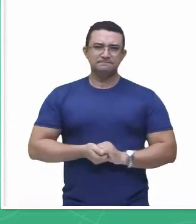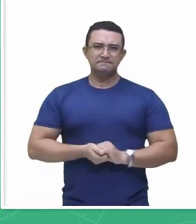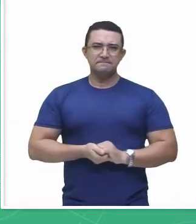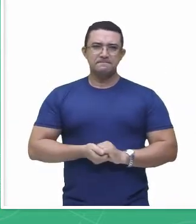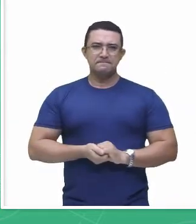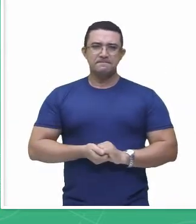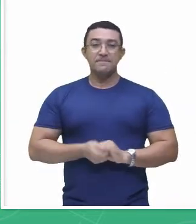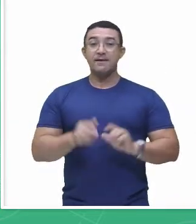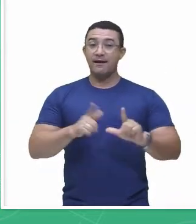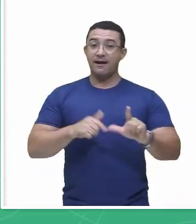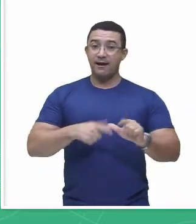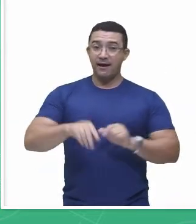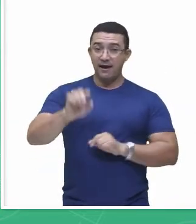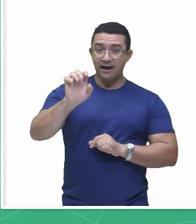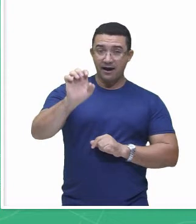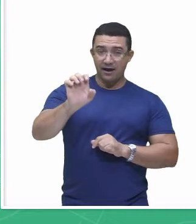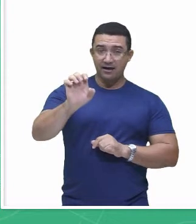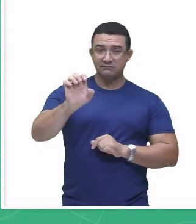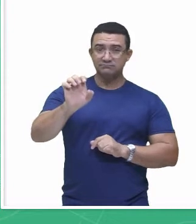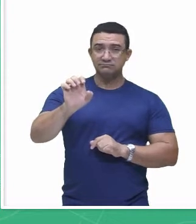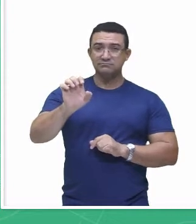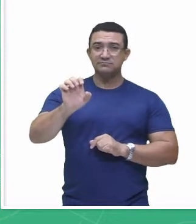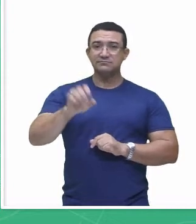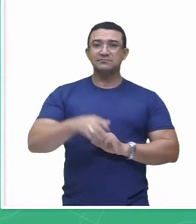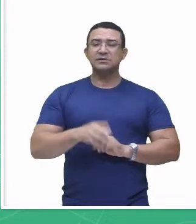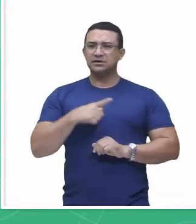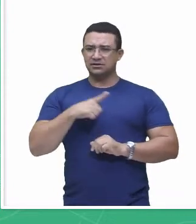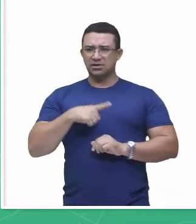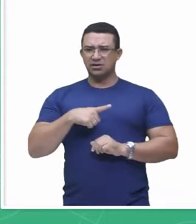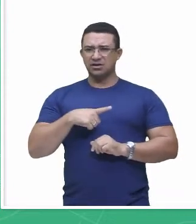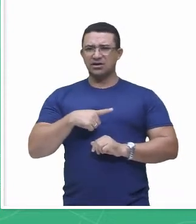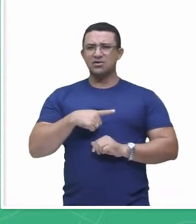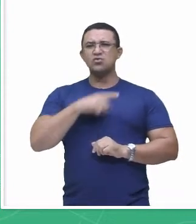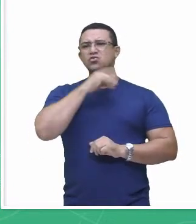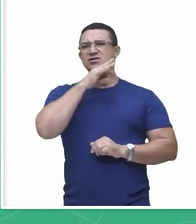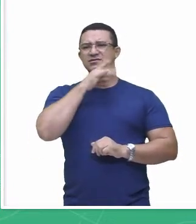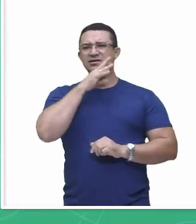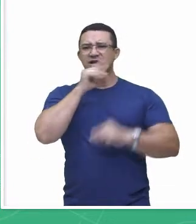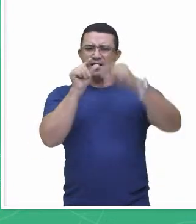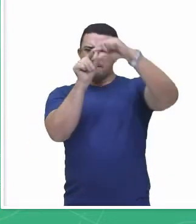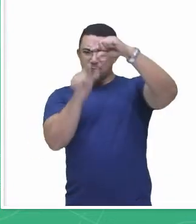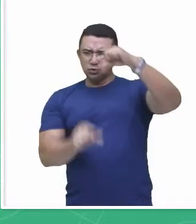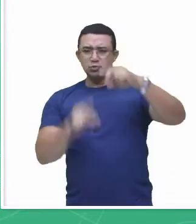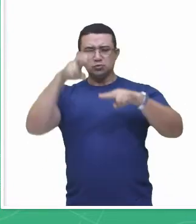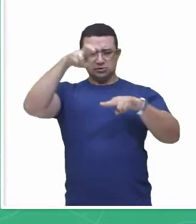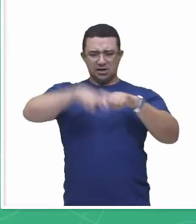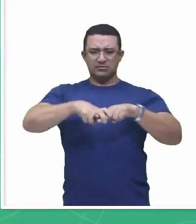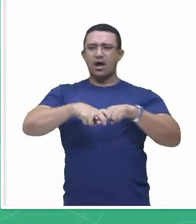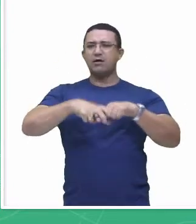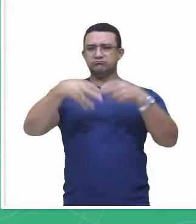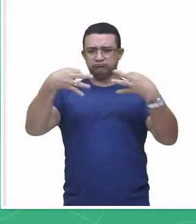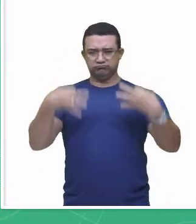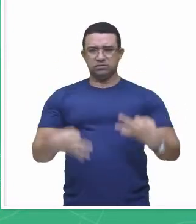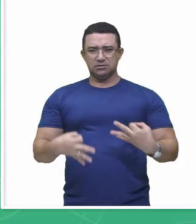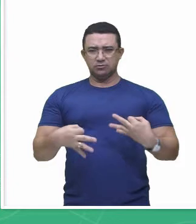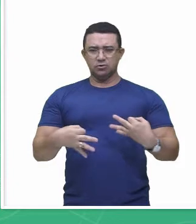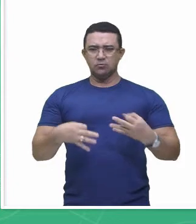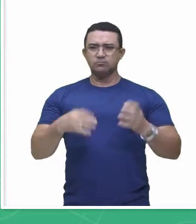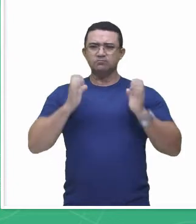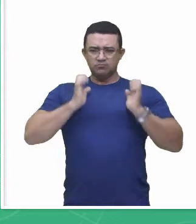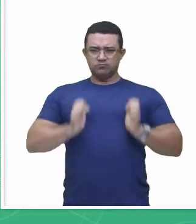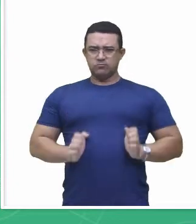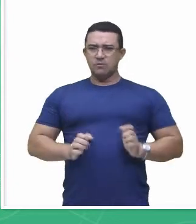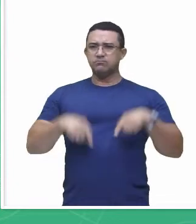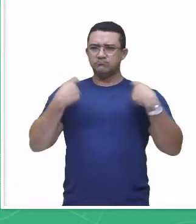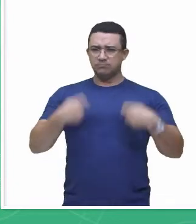letra E, está dizendo ter uma má postura. Também está incorreto. O certo é que a gente mantenha uma boa postura ao longo